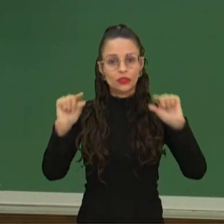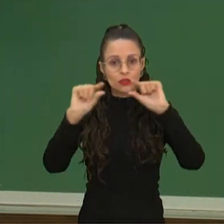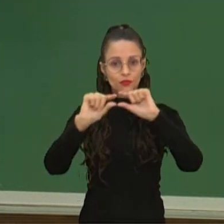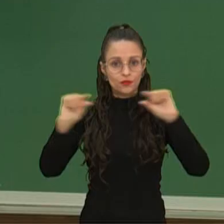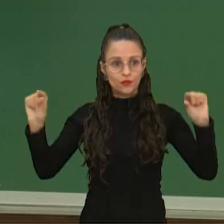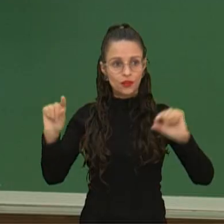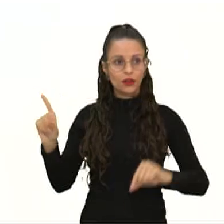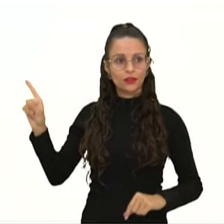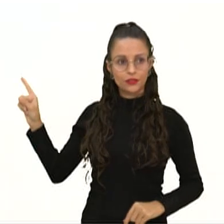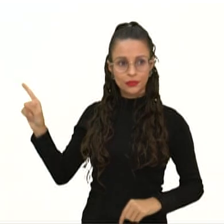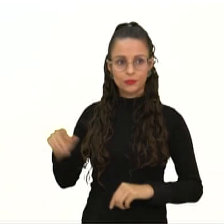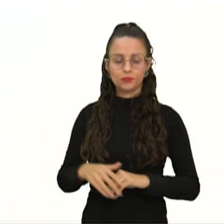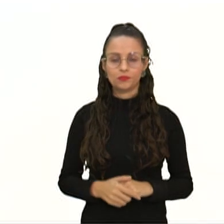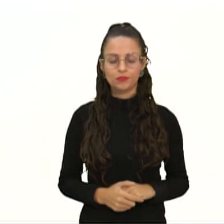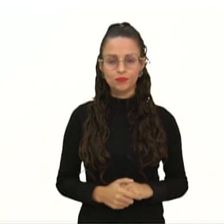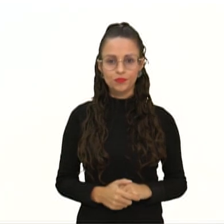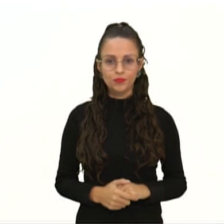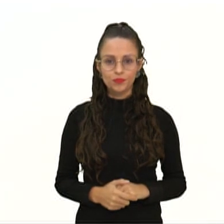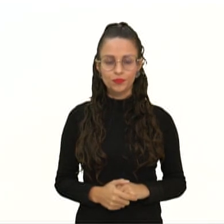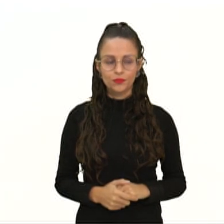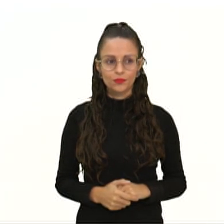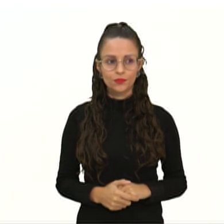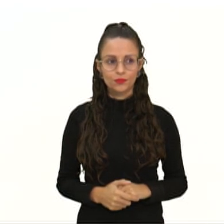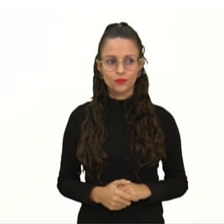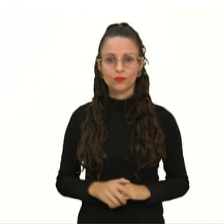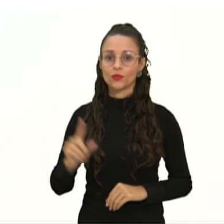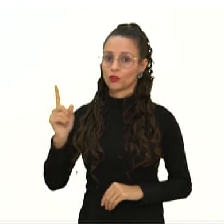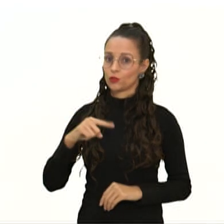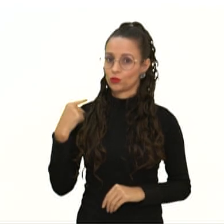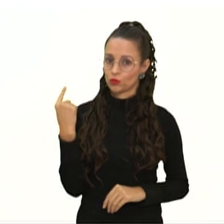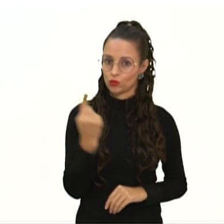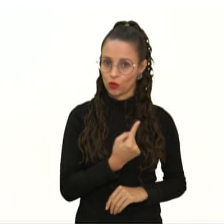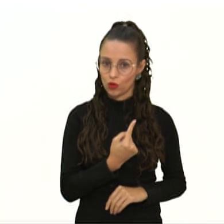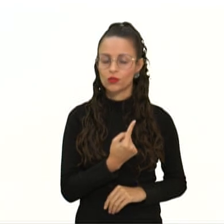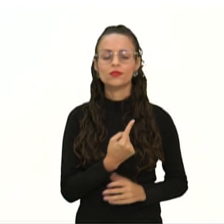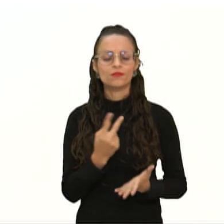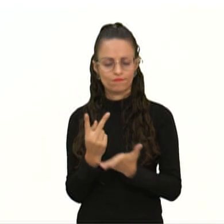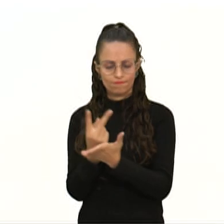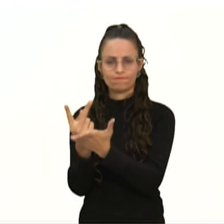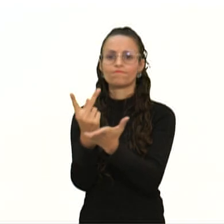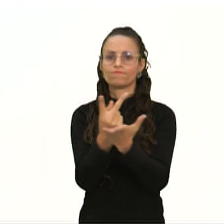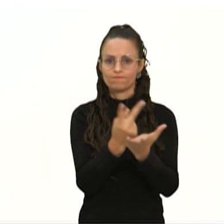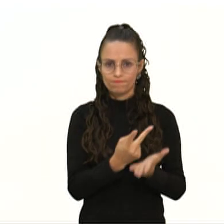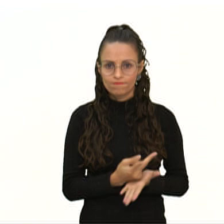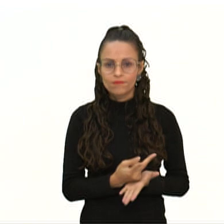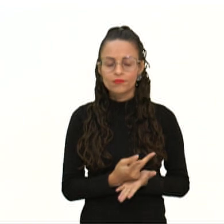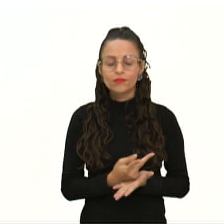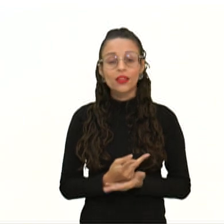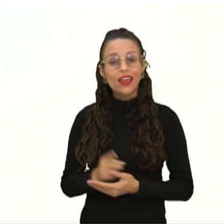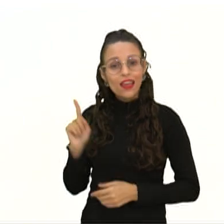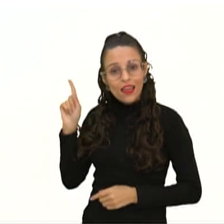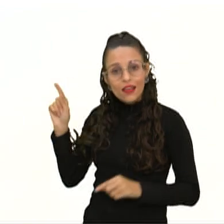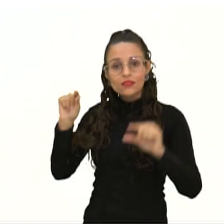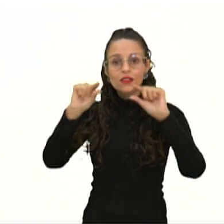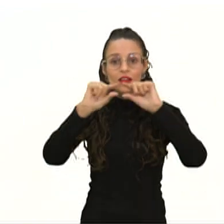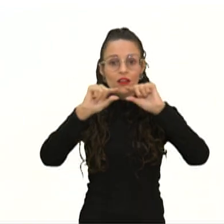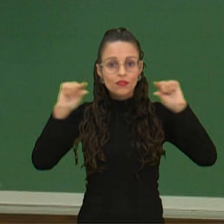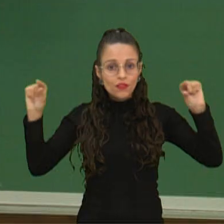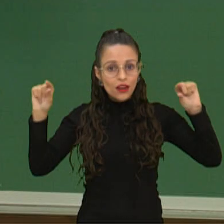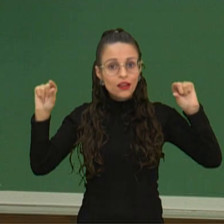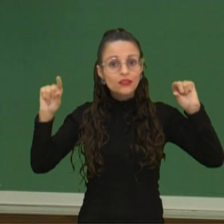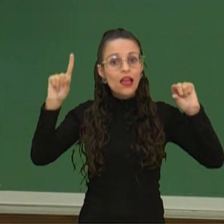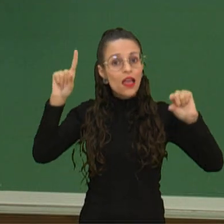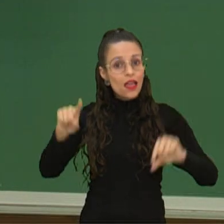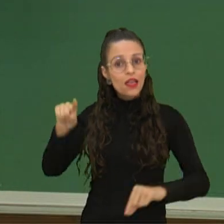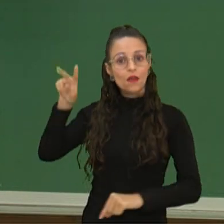frase: We make mistakes. Nós cometemos erros. Essa frase está na voz